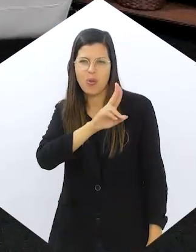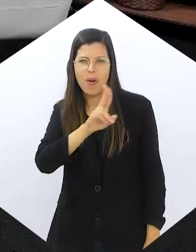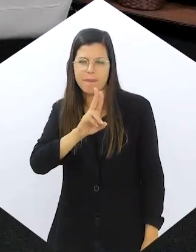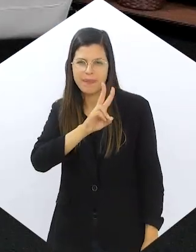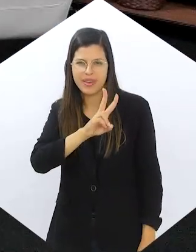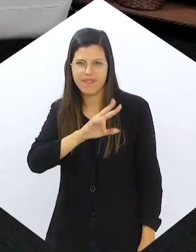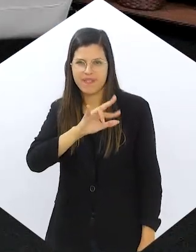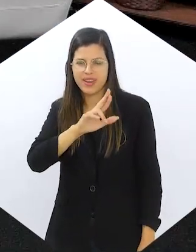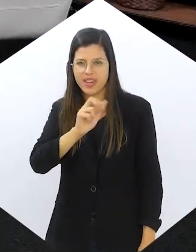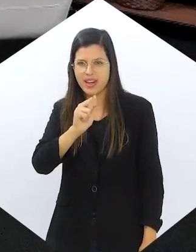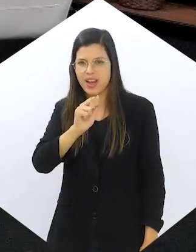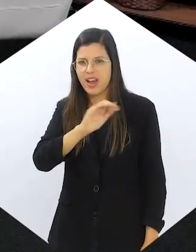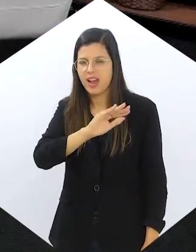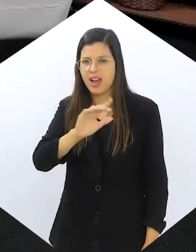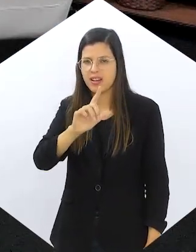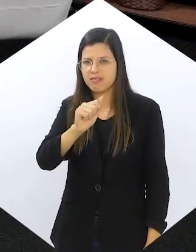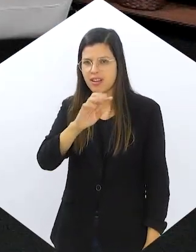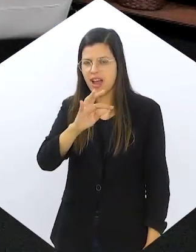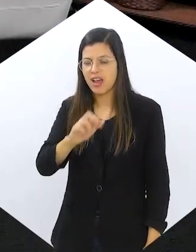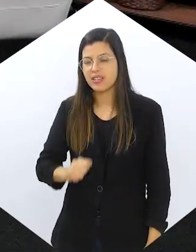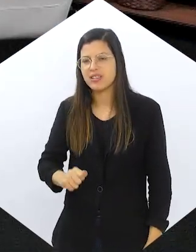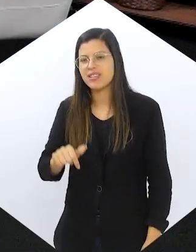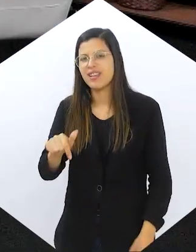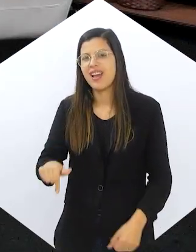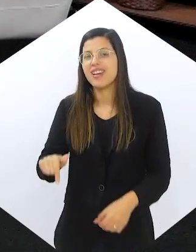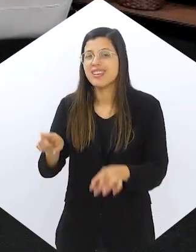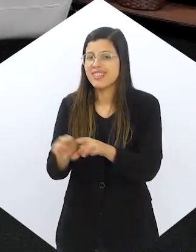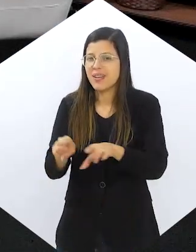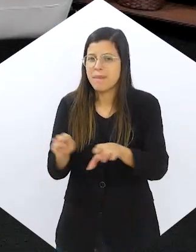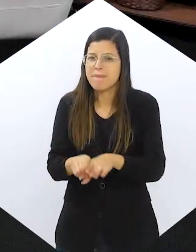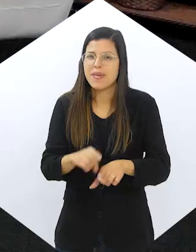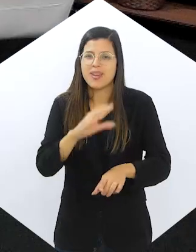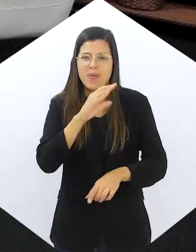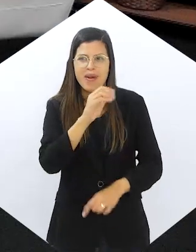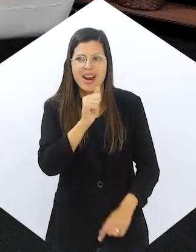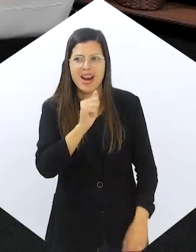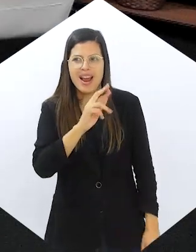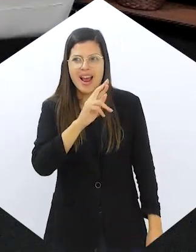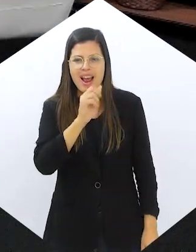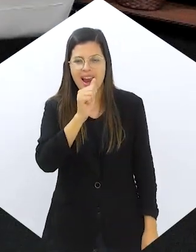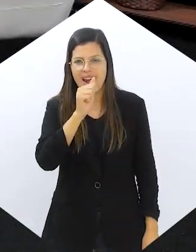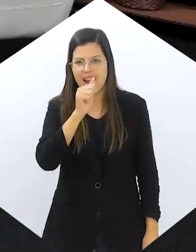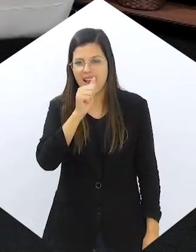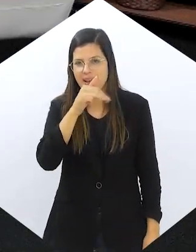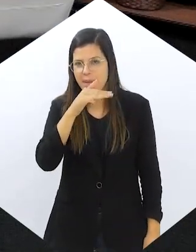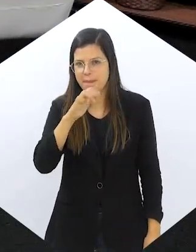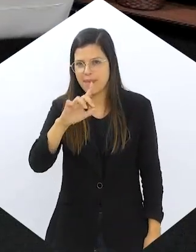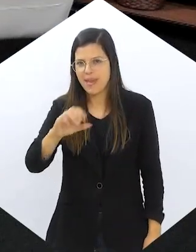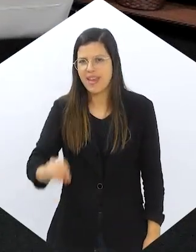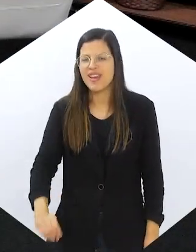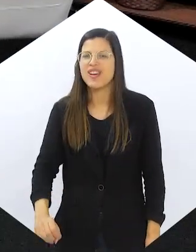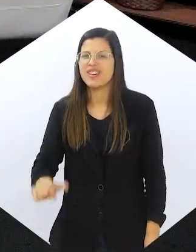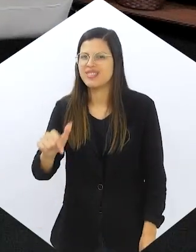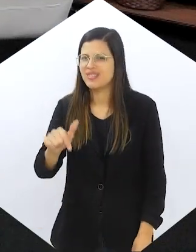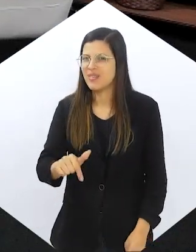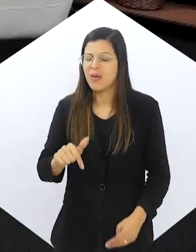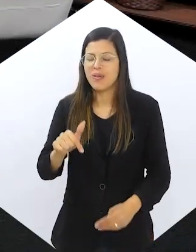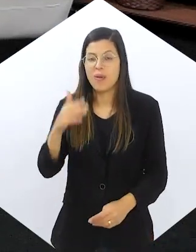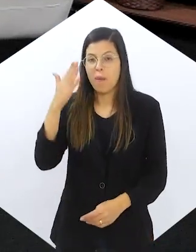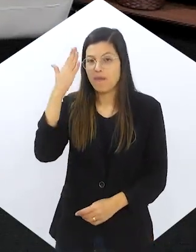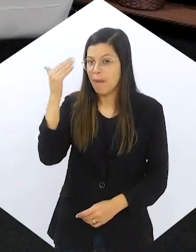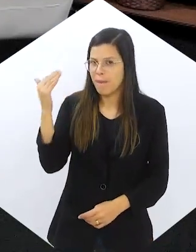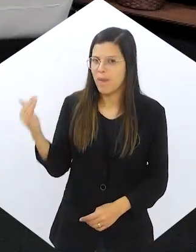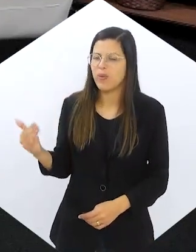vê vários vira-latas. E o caramelo virou uma paixão Um nacional, símbolo né? Um nacional, símbolo de... exatamente. O vira-lata pode sim ser um